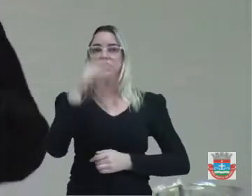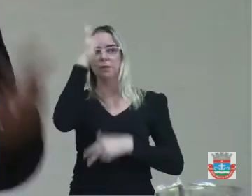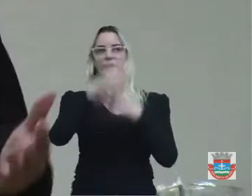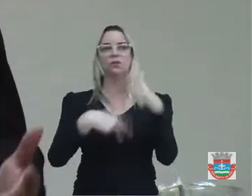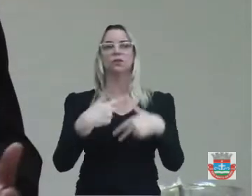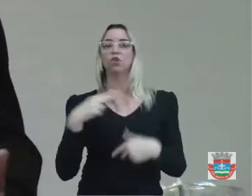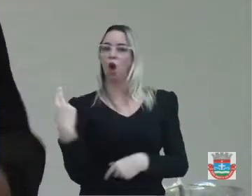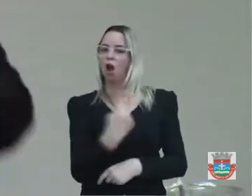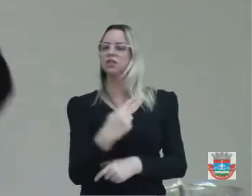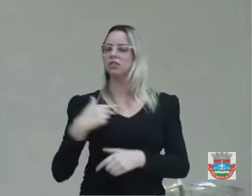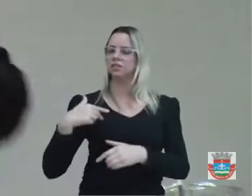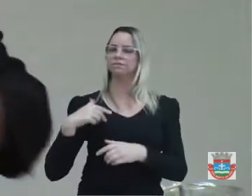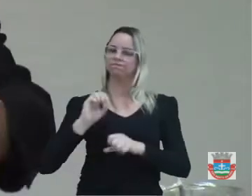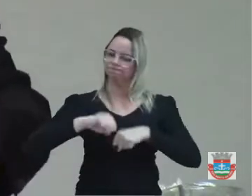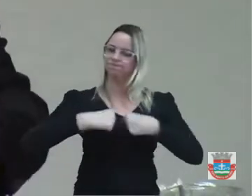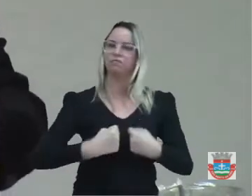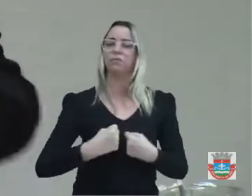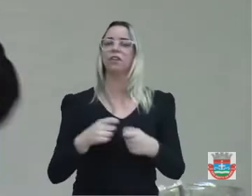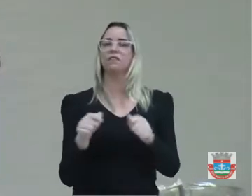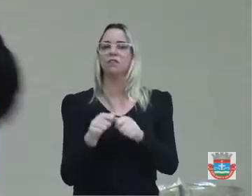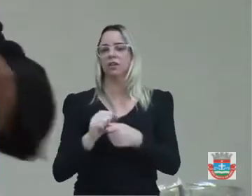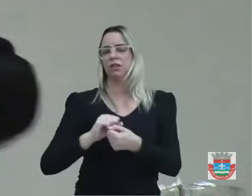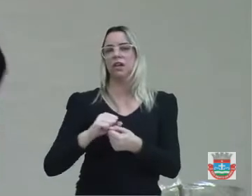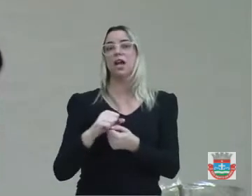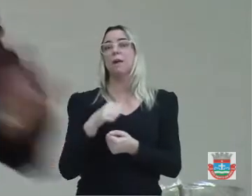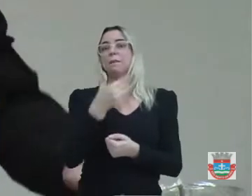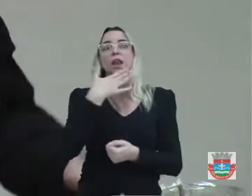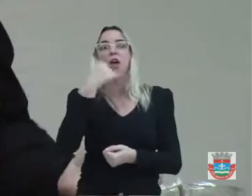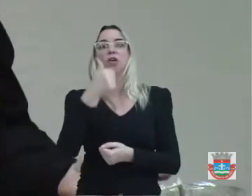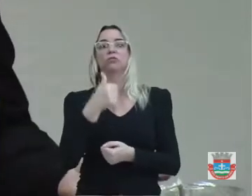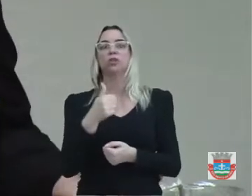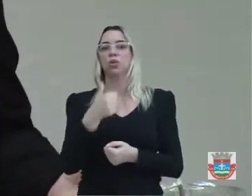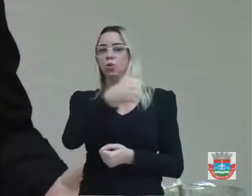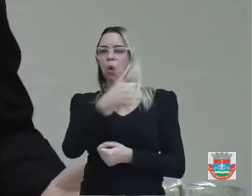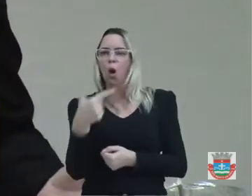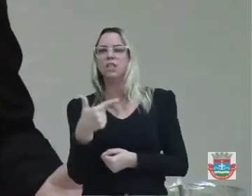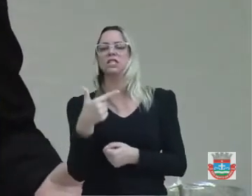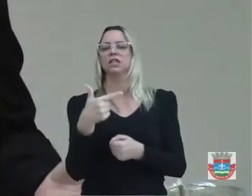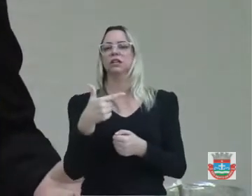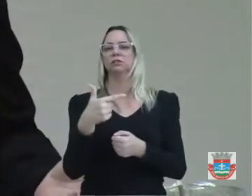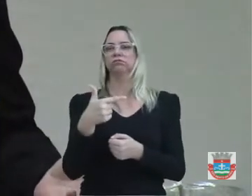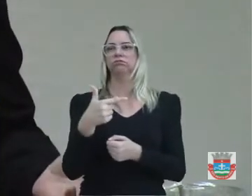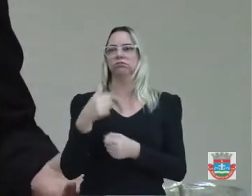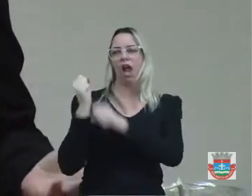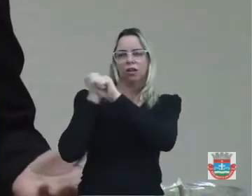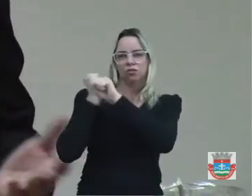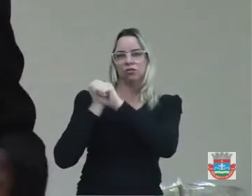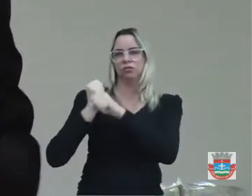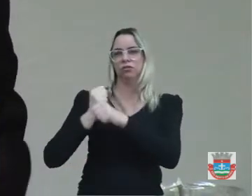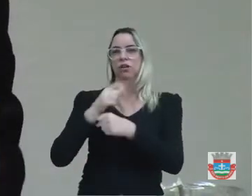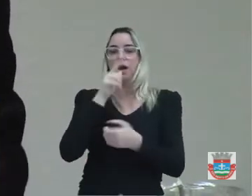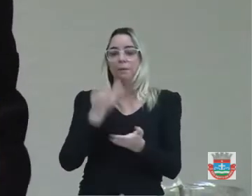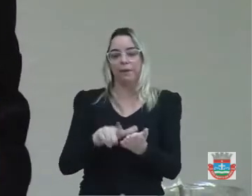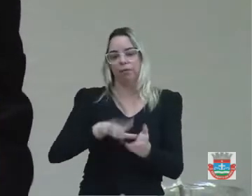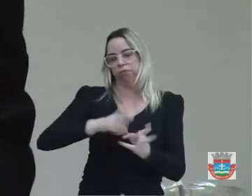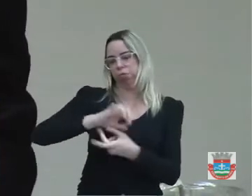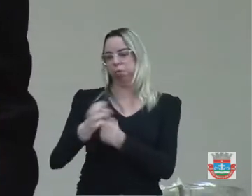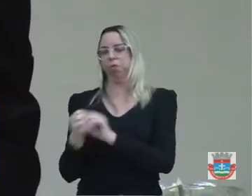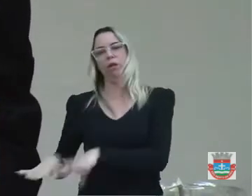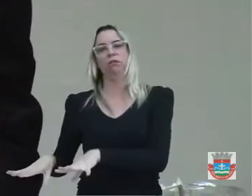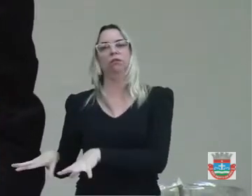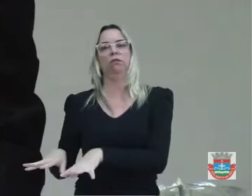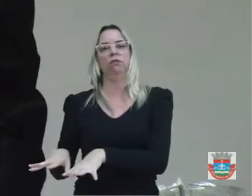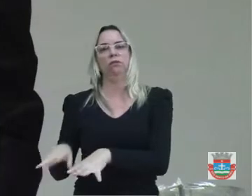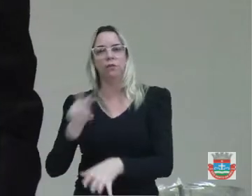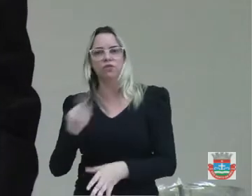fez o melhor. Então não vamos rasgar agora, depois de 12 anos ou 10 anos, rasgar o PCC dos professores? Não é justo. E